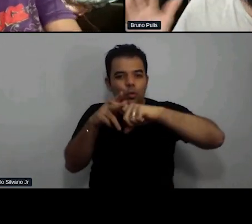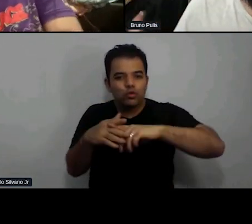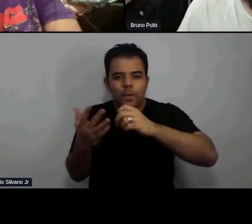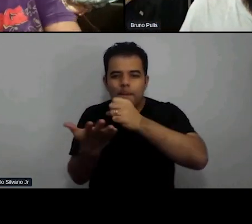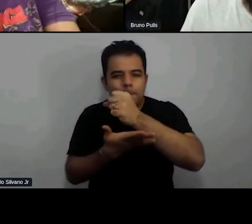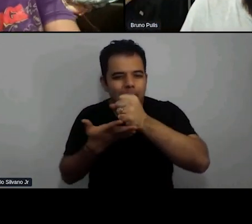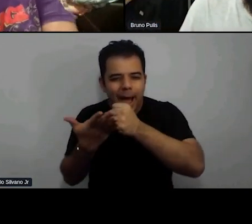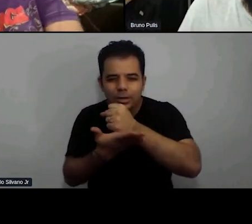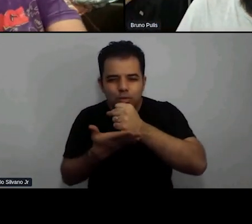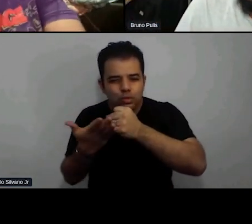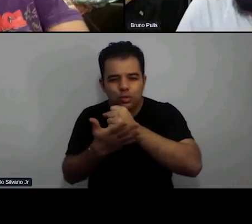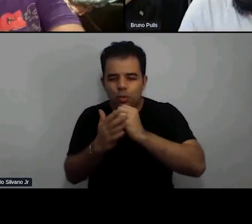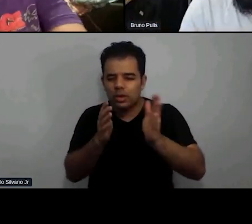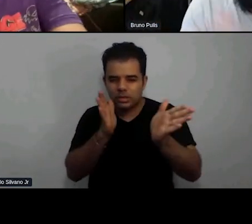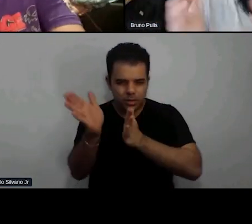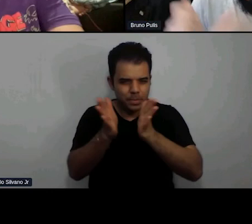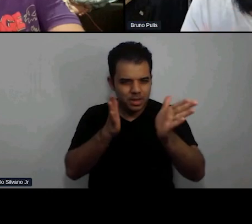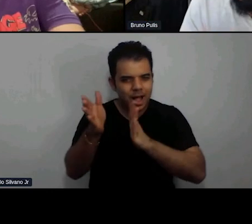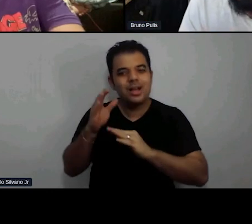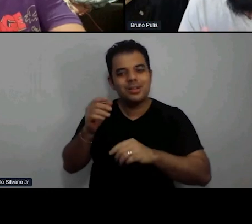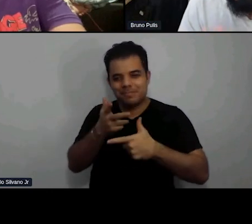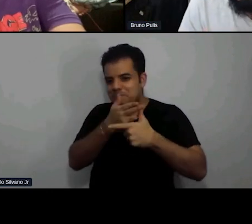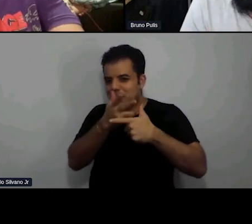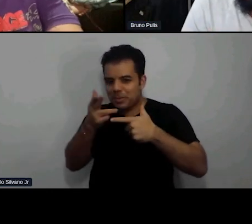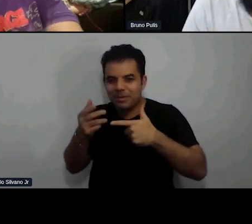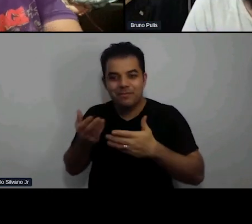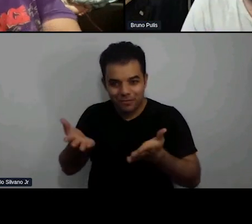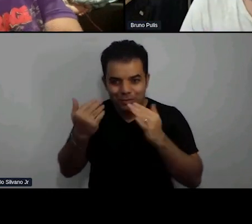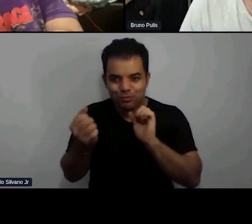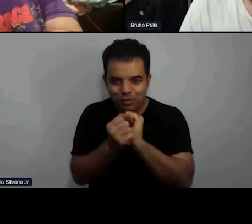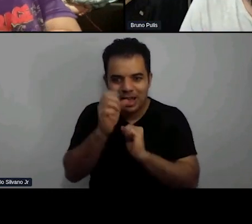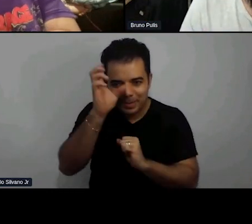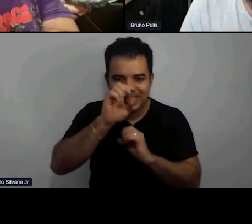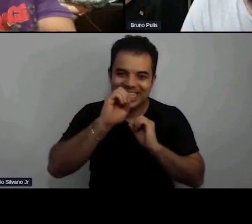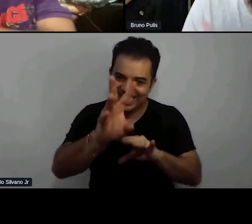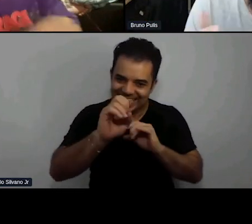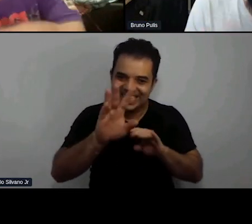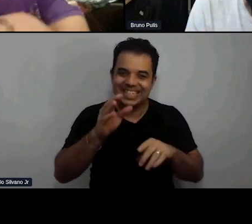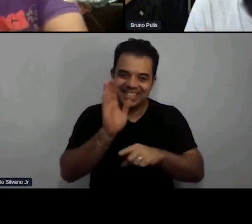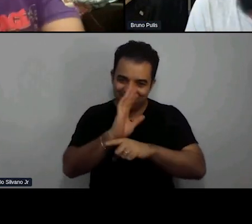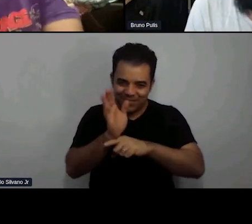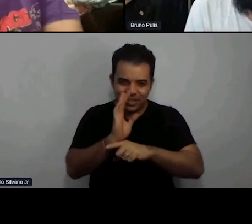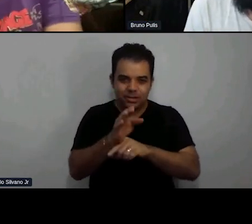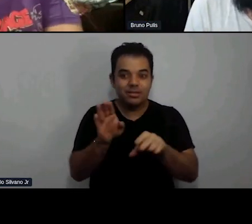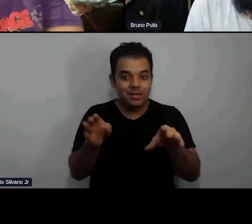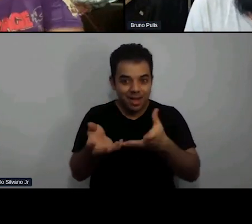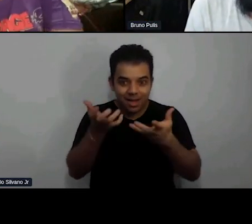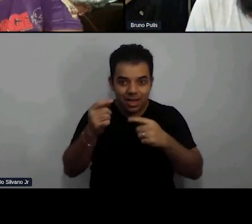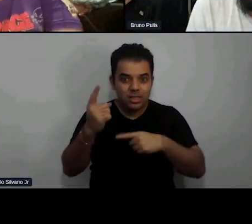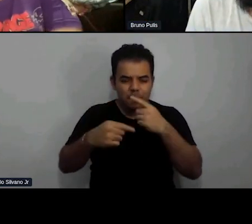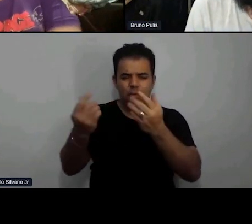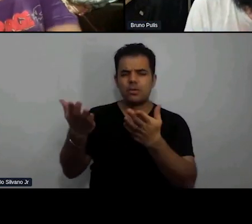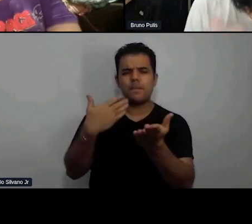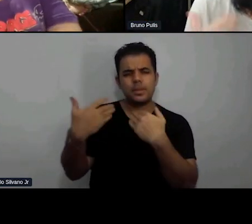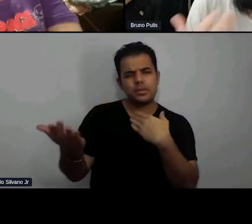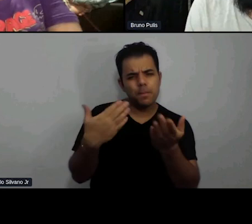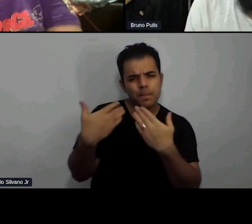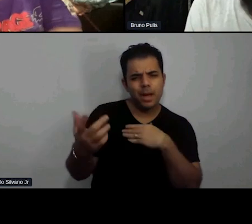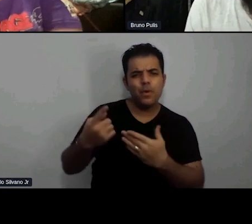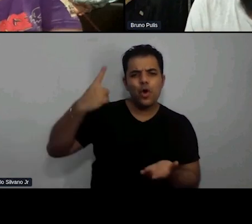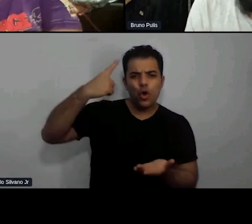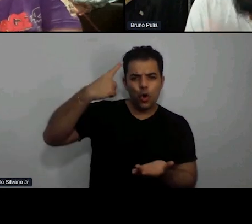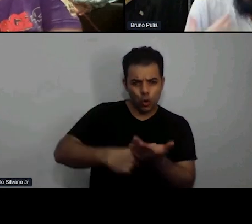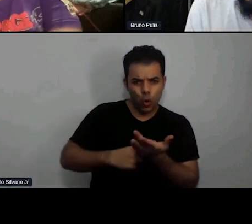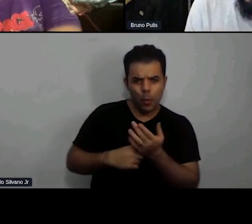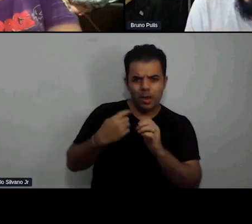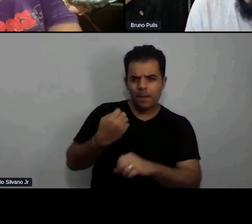de acessibilidade, então talvez você pode aprender um pouquinho comigo lá. E se vocês quiserem, posteriormente, bater um papo, marcar uma